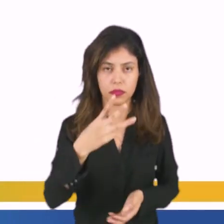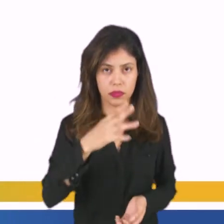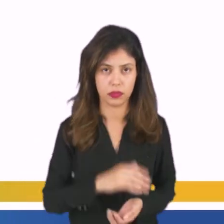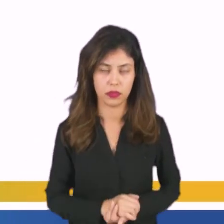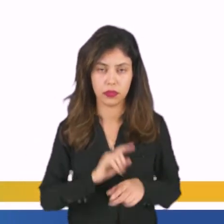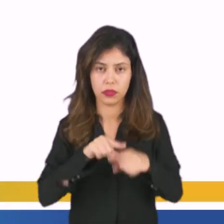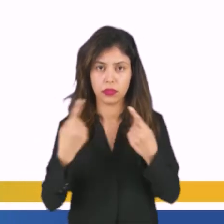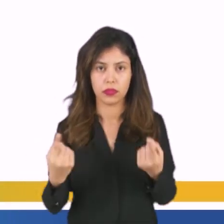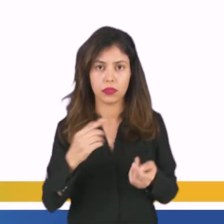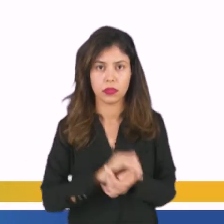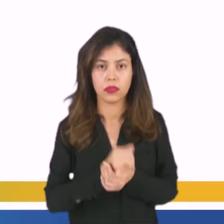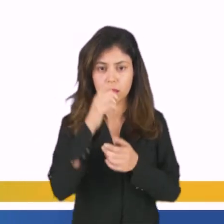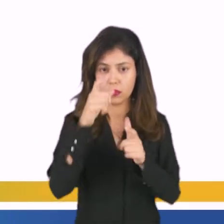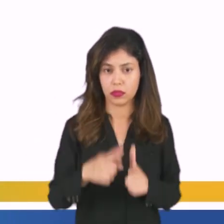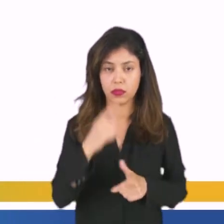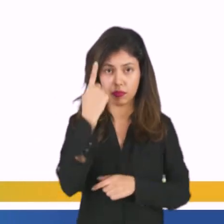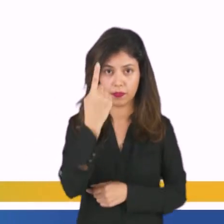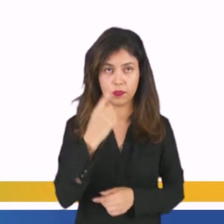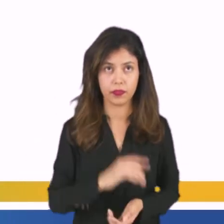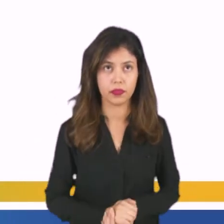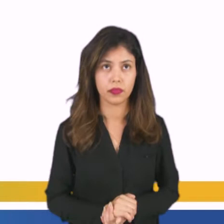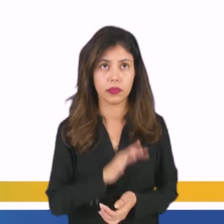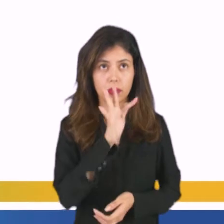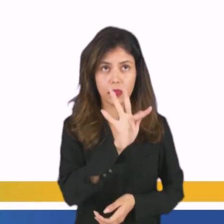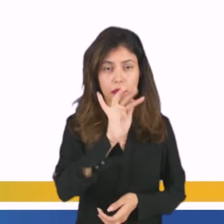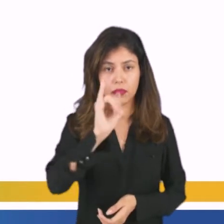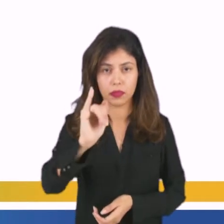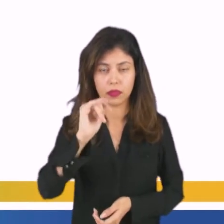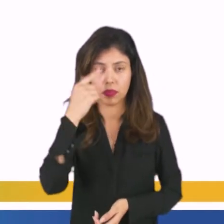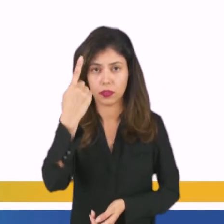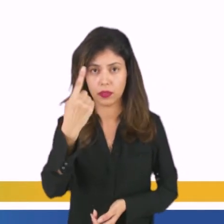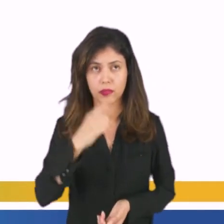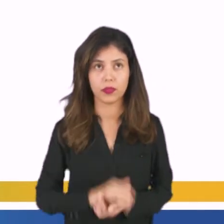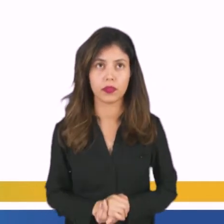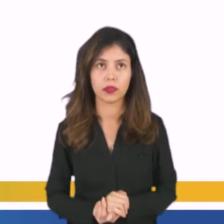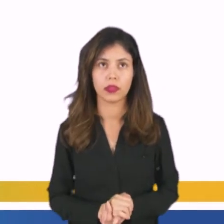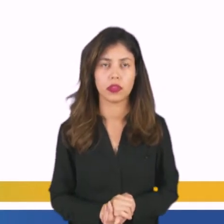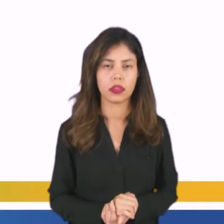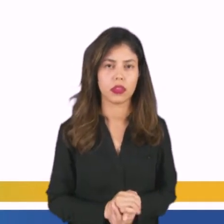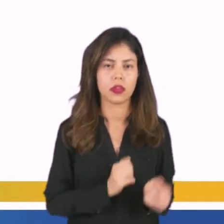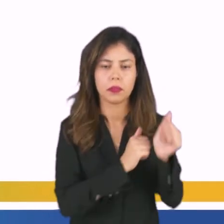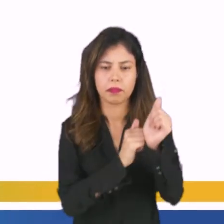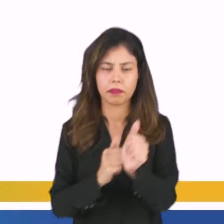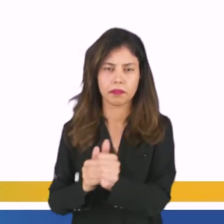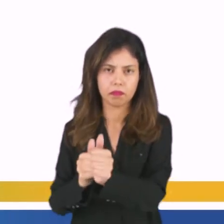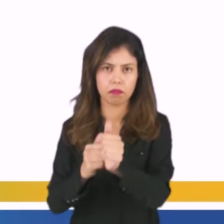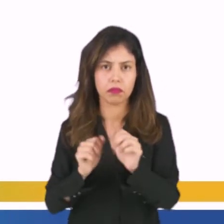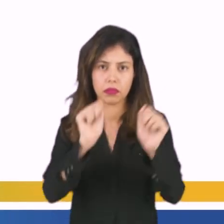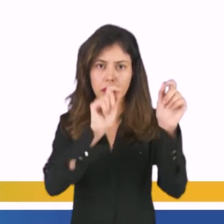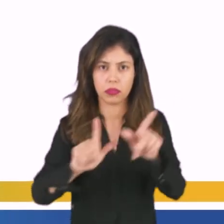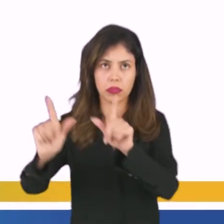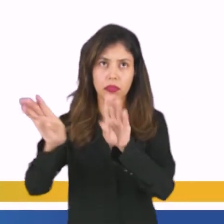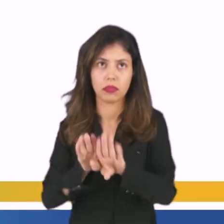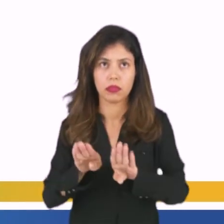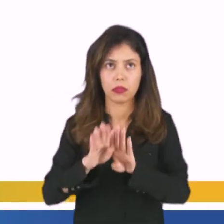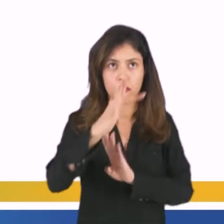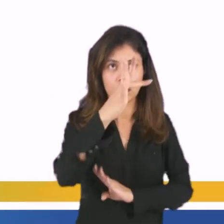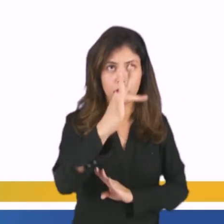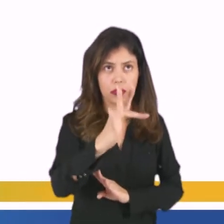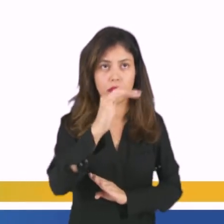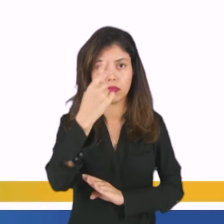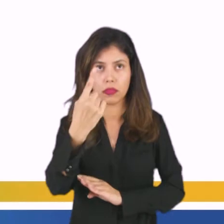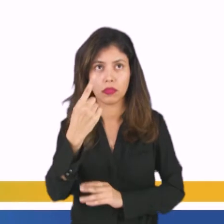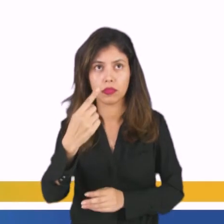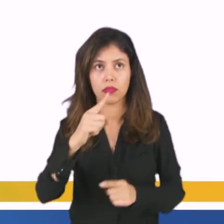3. Mas só que a posição é 1. Então, nós temos a f de 1. Então, acompanhe comigo aí a substituição. F de 1 é igual a